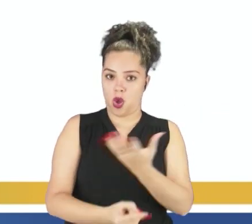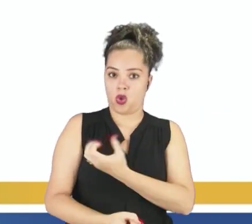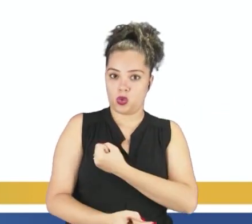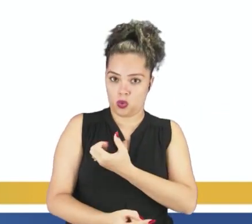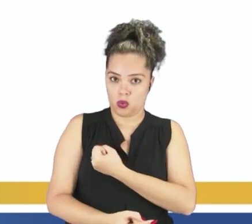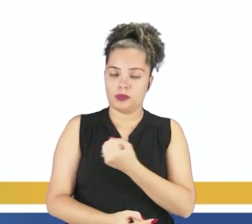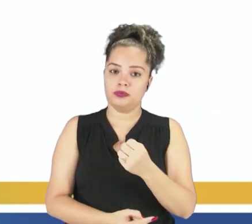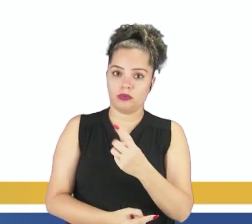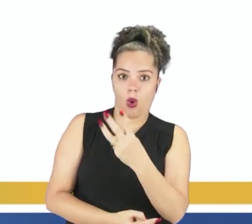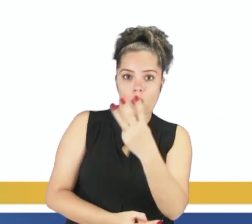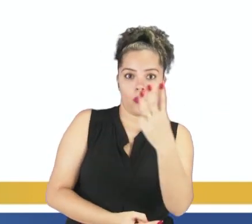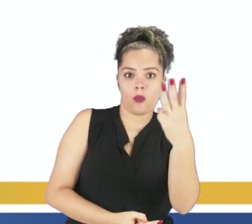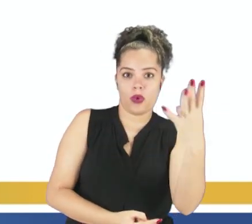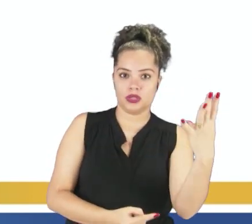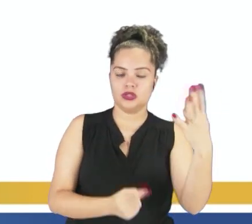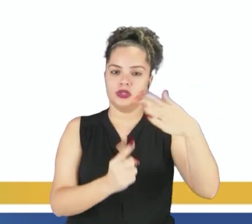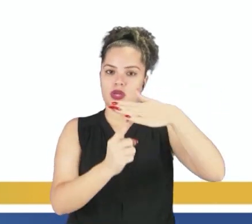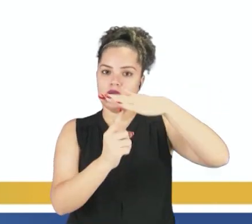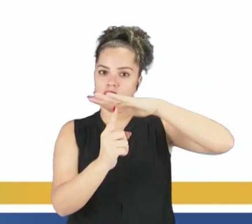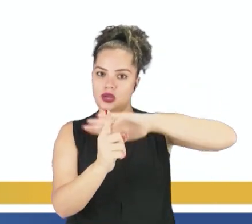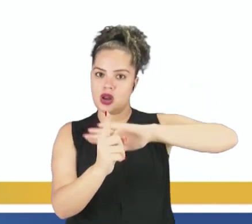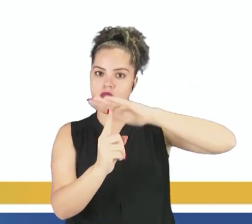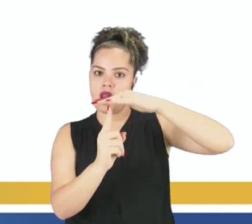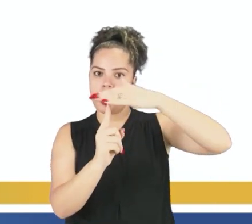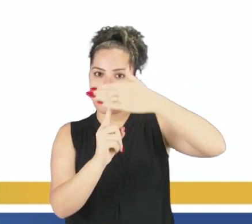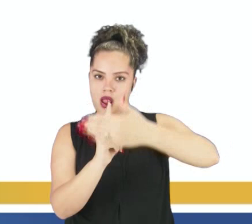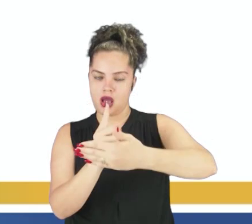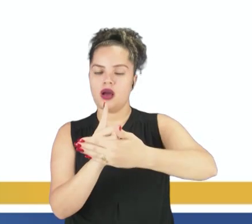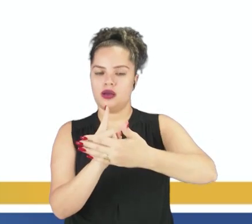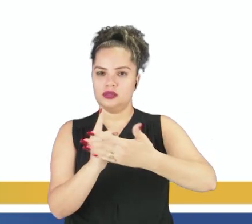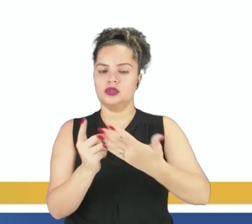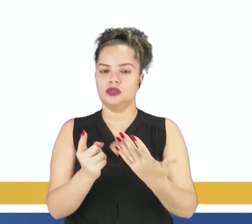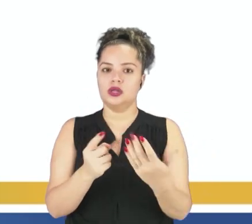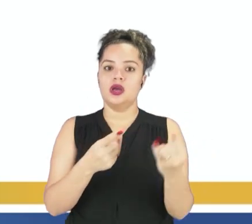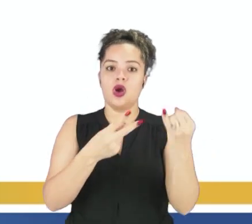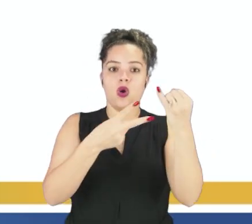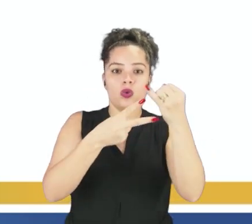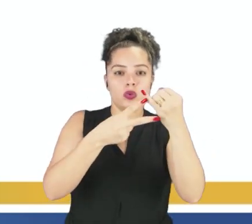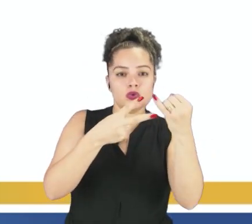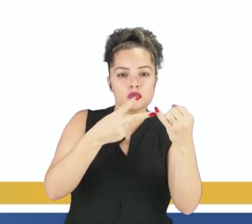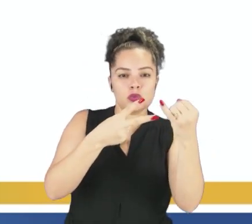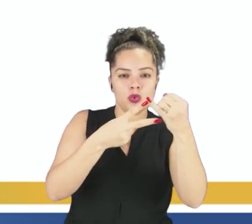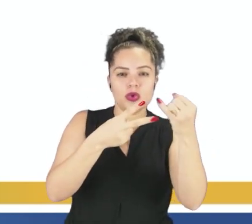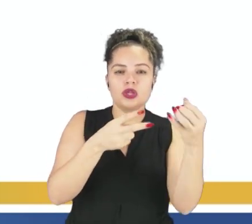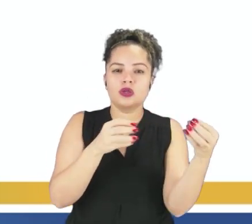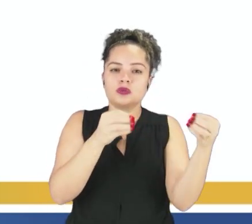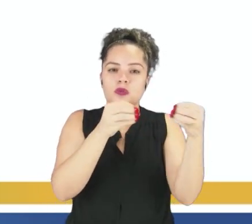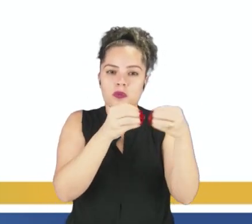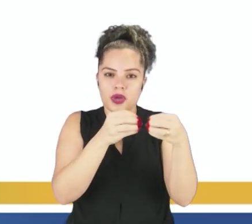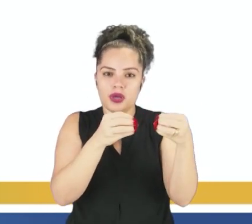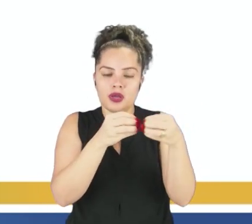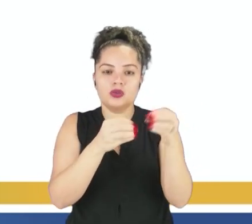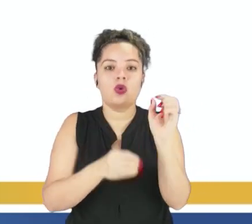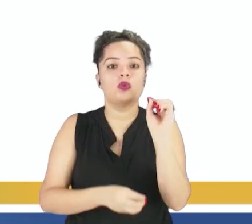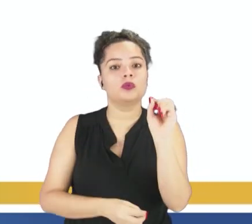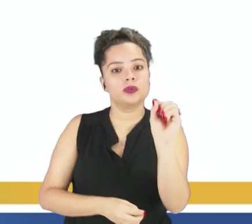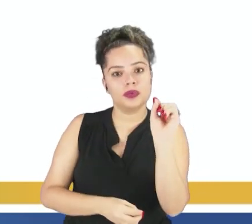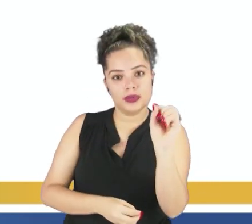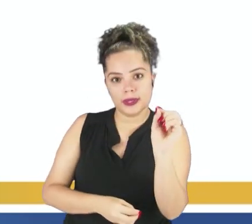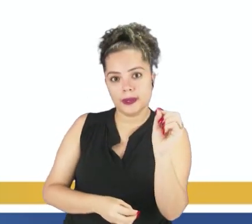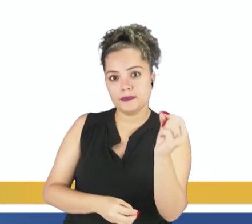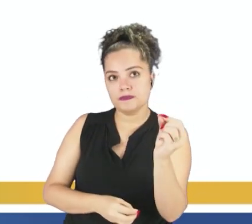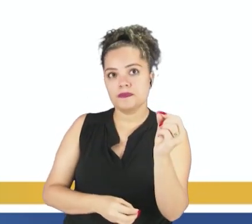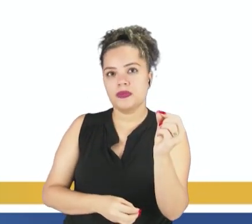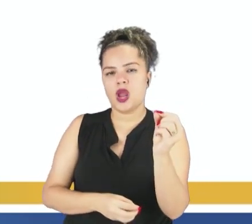número de lados, pessoal, nós temos o quê? Que esses polígonos vão se aproximar de